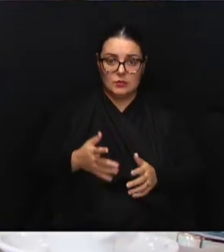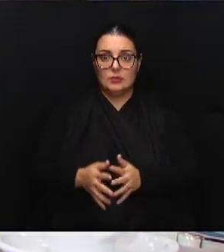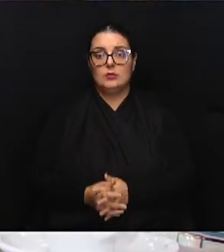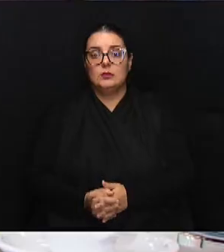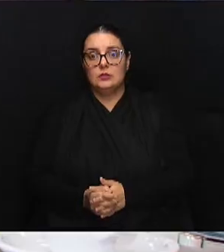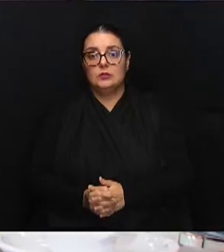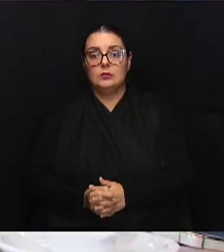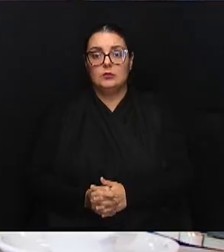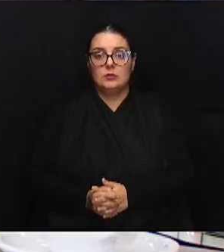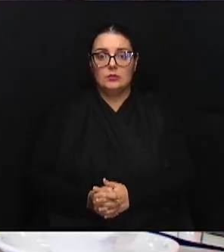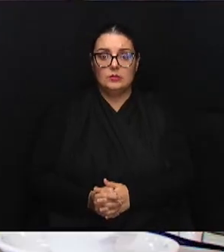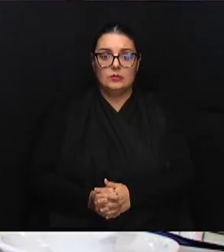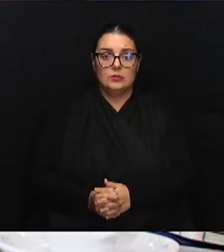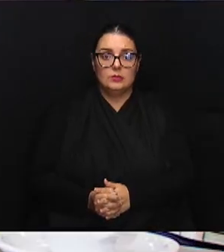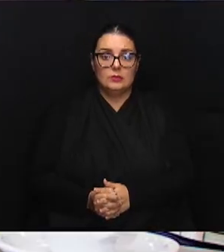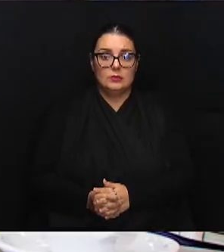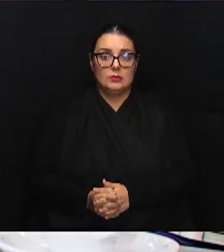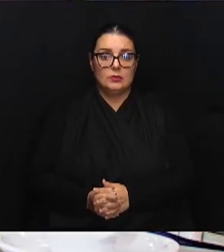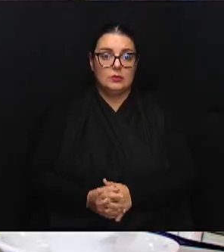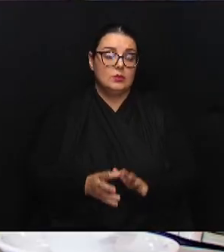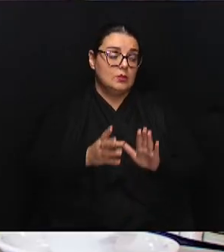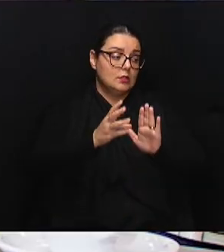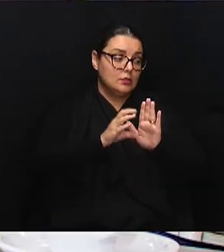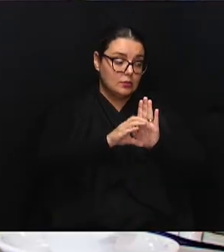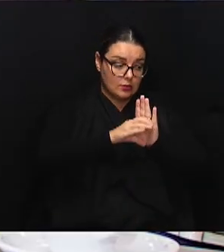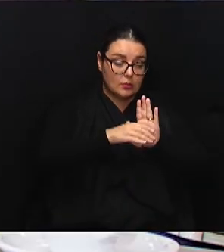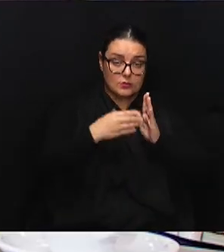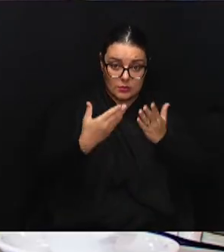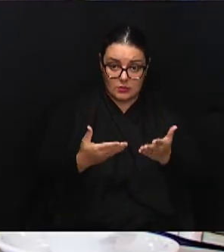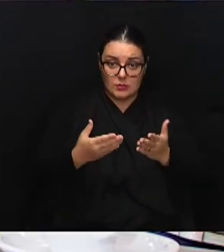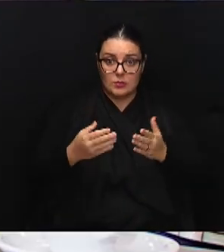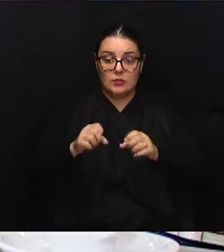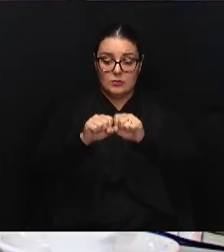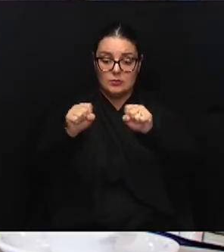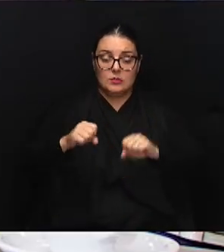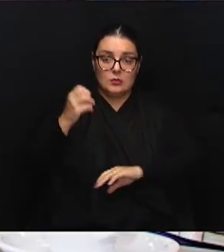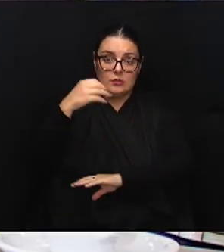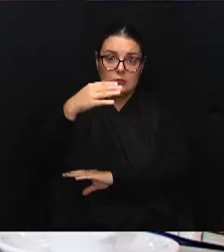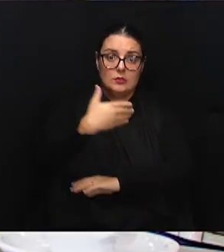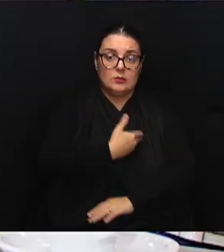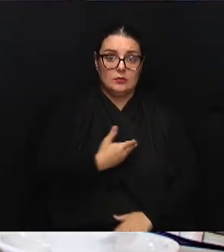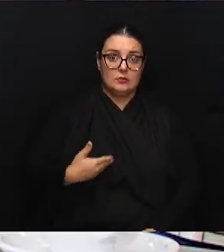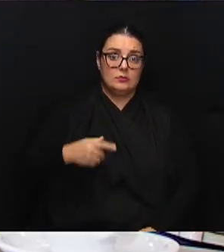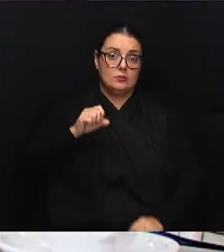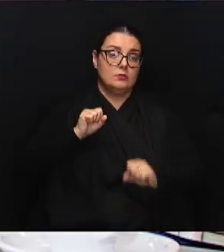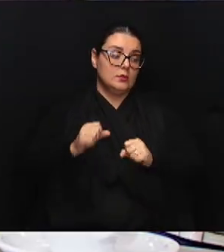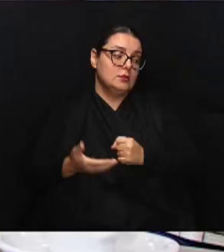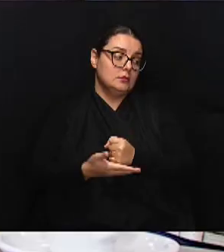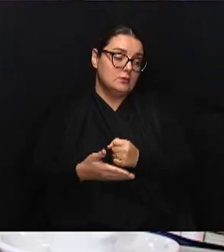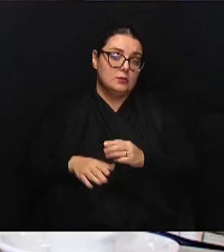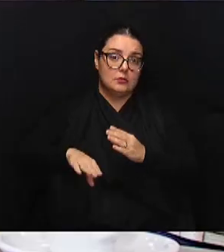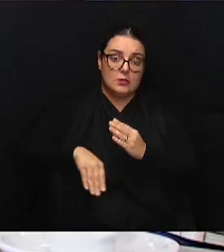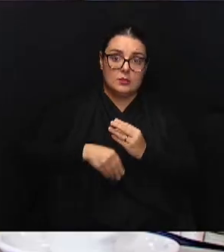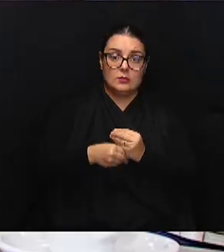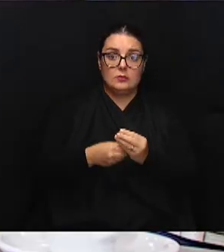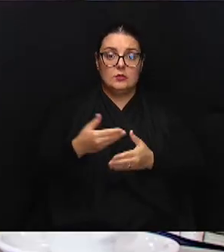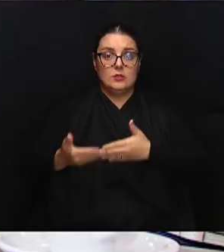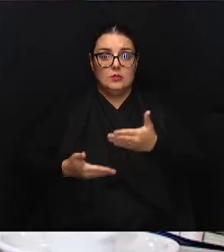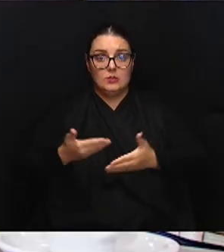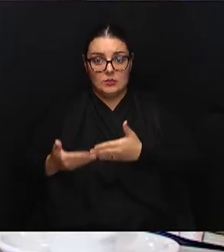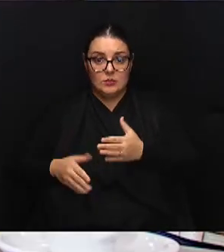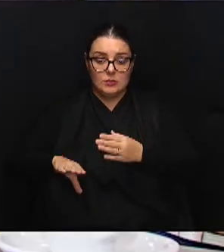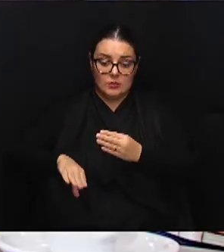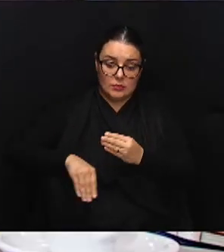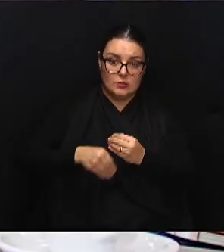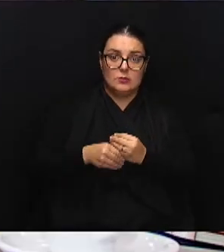e no conceito disso, o sistema de iluminação pública pode ser base para agregar serviços